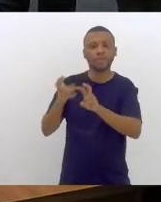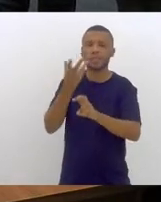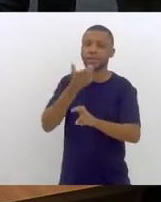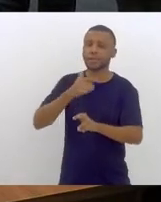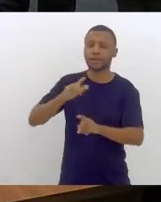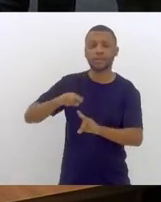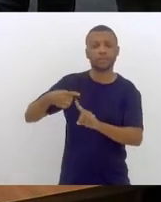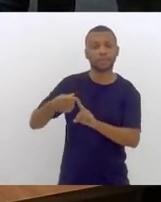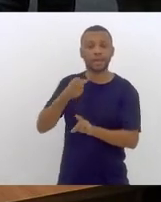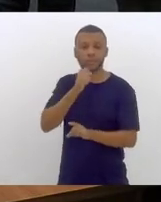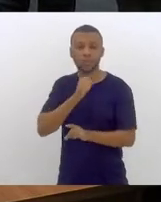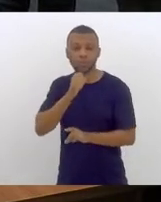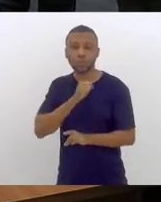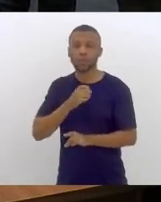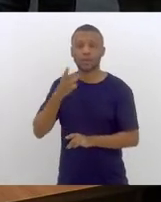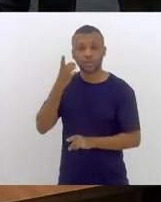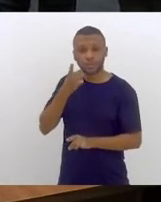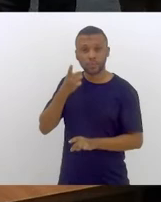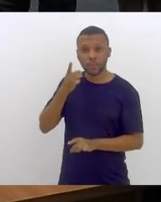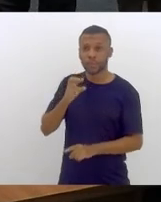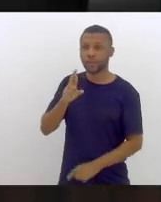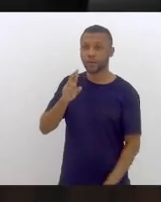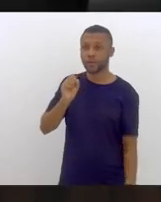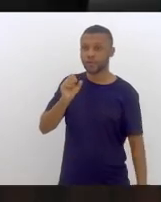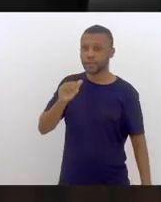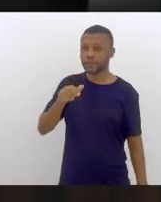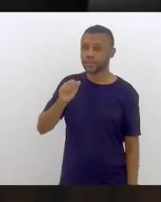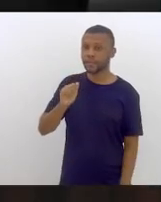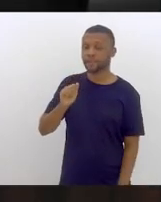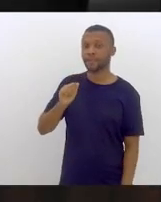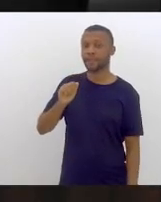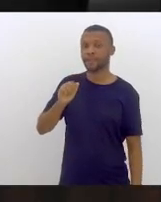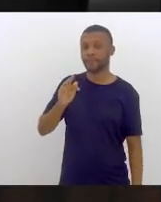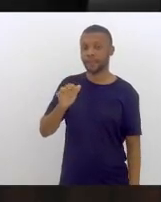Félix. Deputado Rosane Félix. Deputado Wellington José.